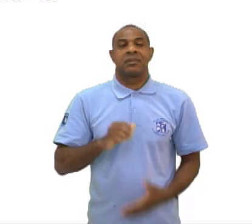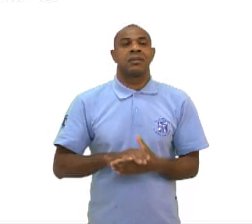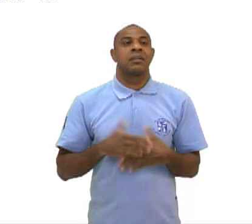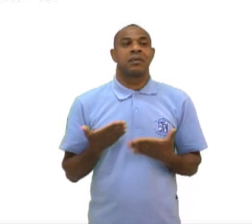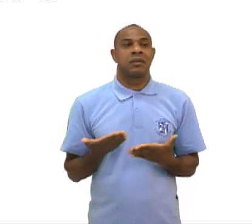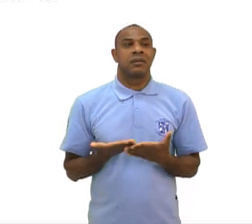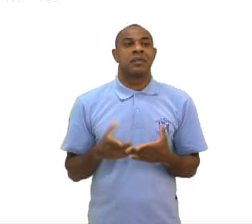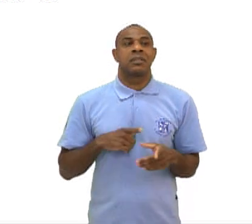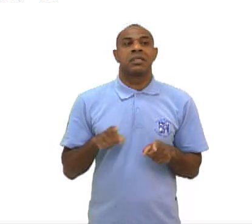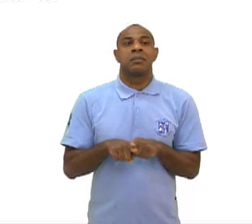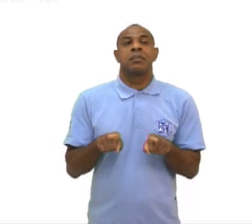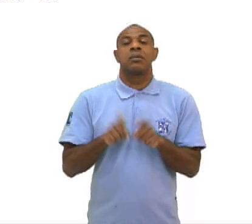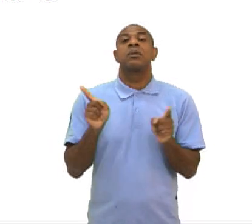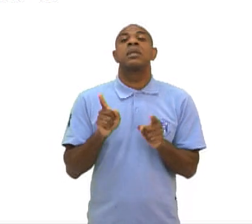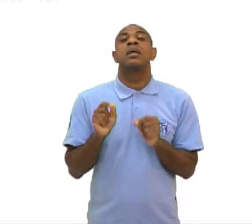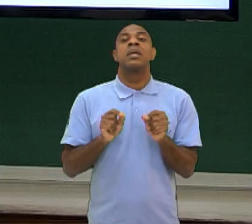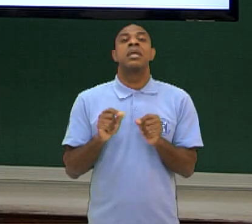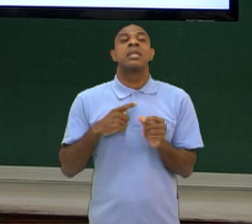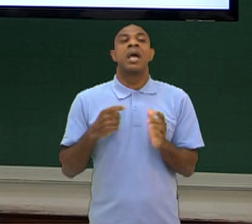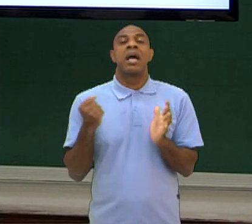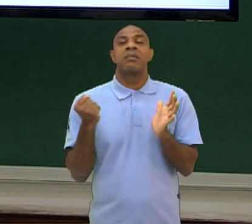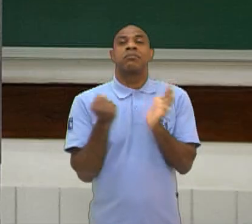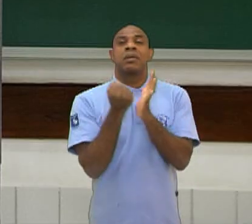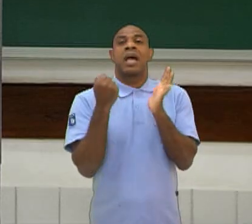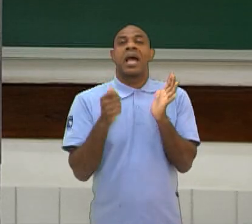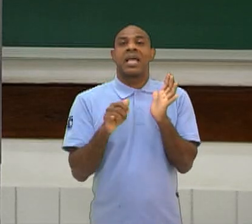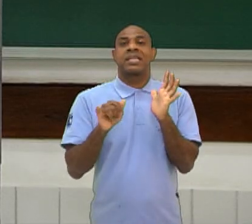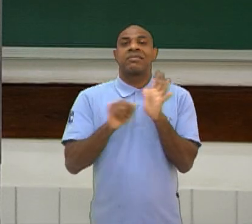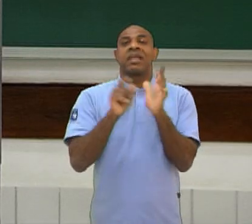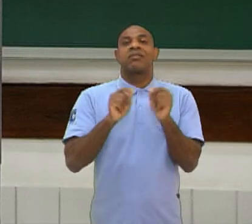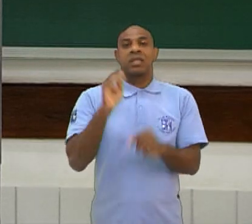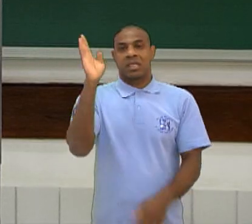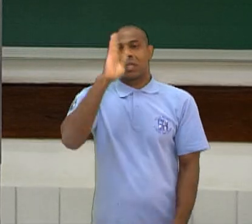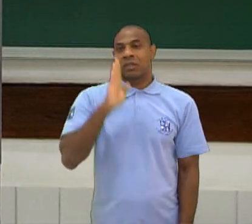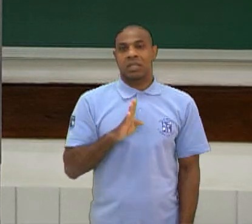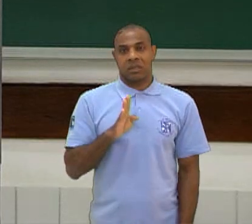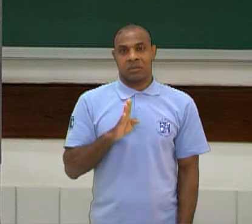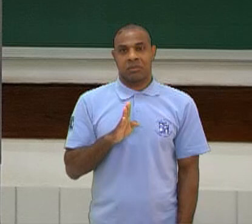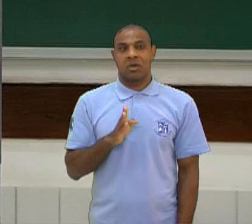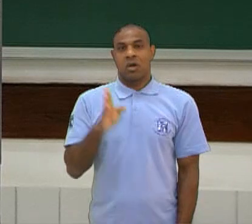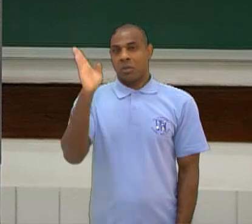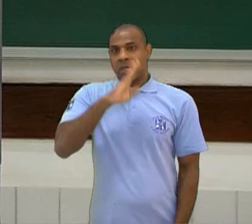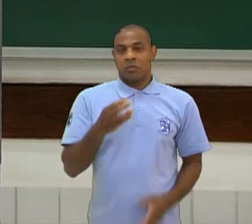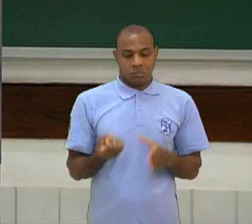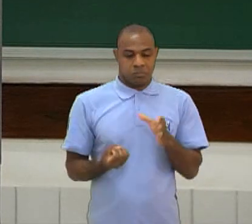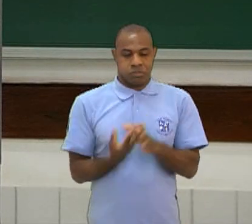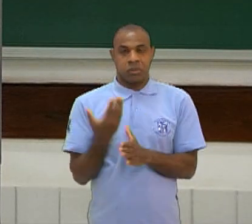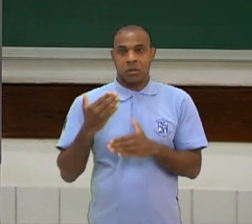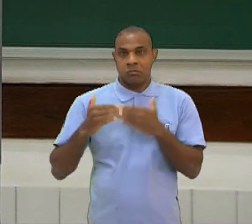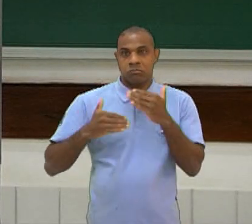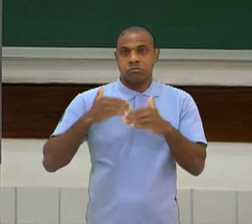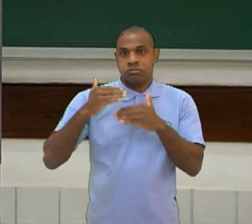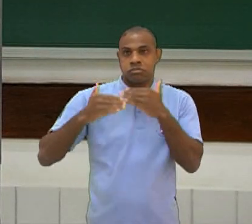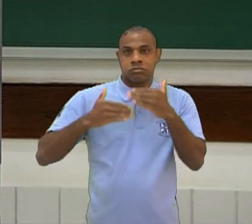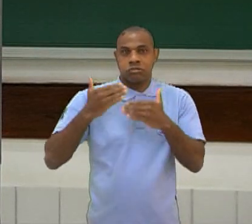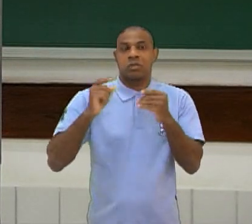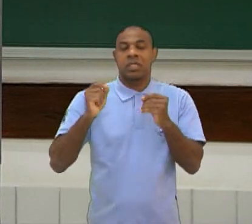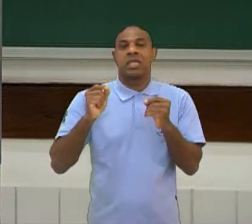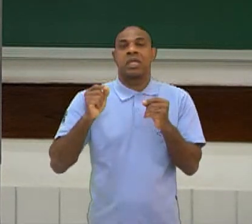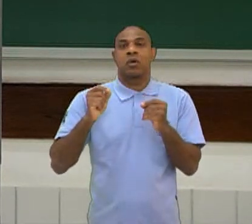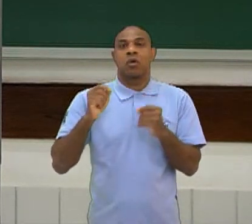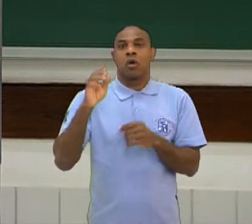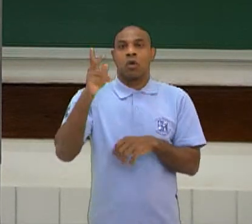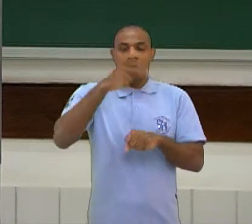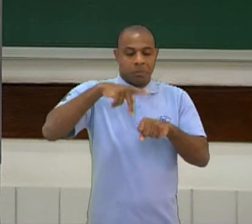uma construção da moderna identidade nacional. O Brasil vai se constituir como nação, ele vai construir a sua identidade. O